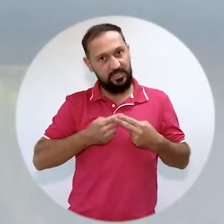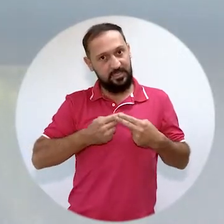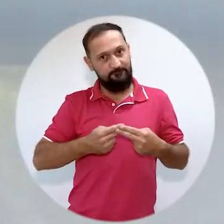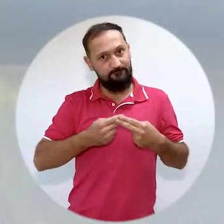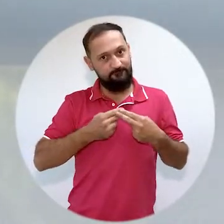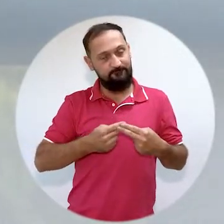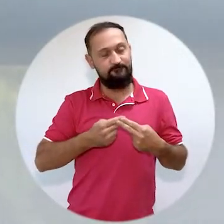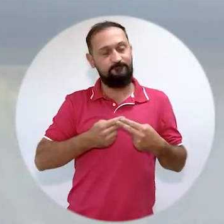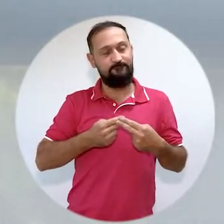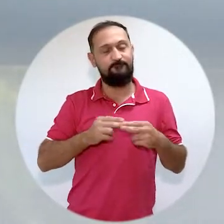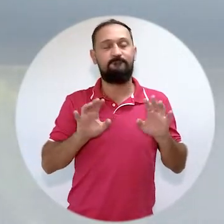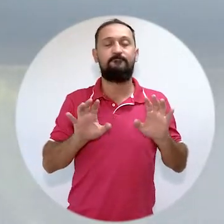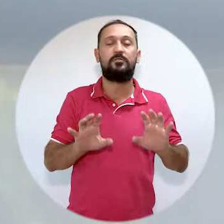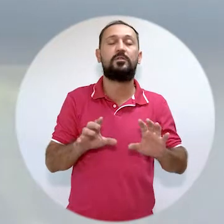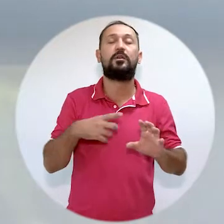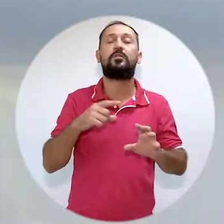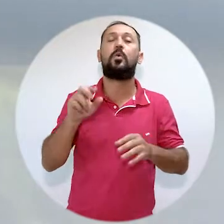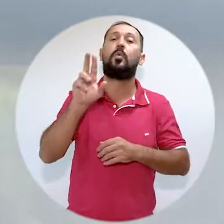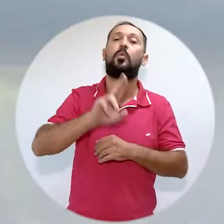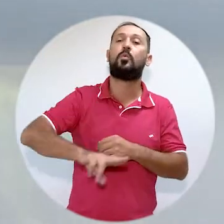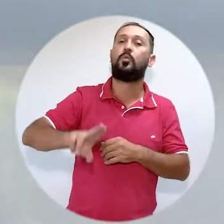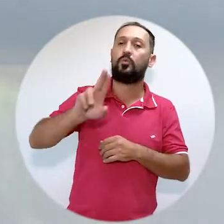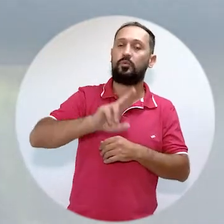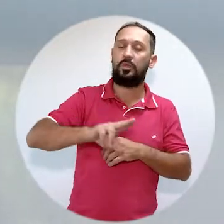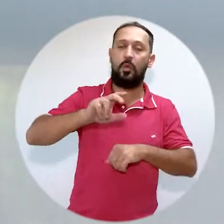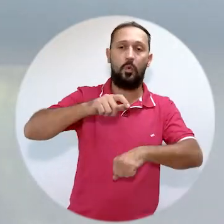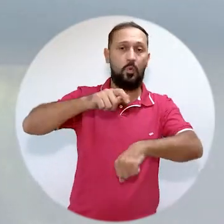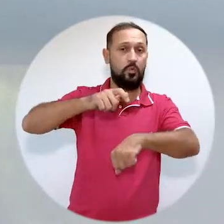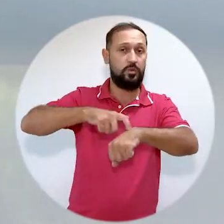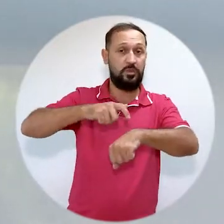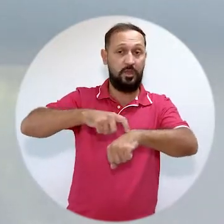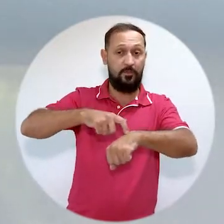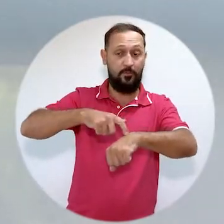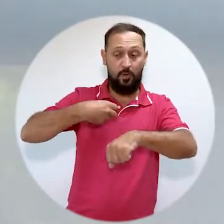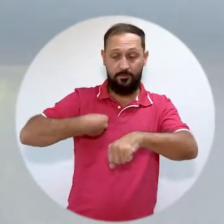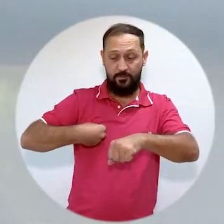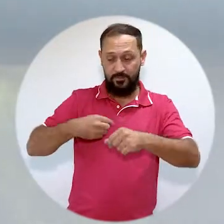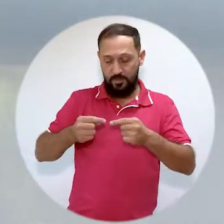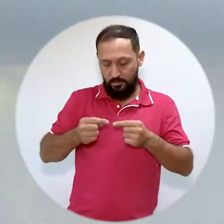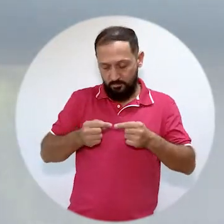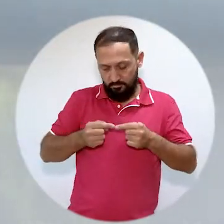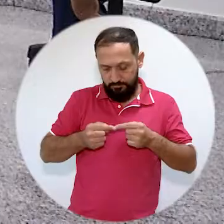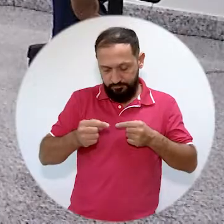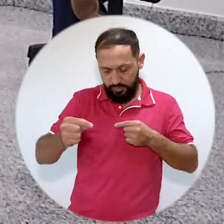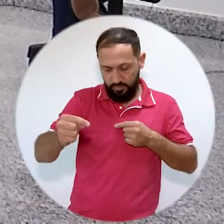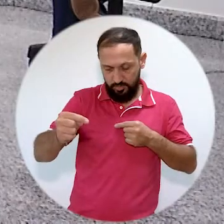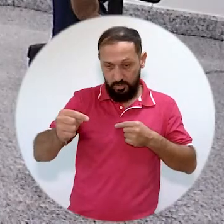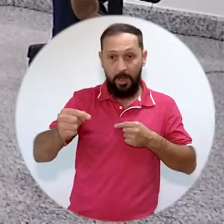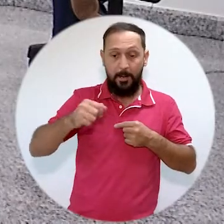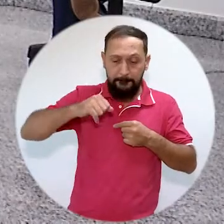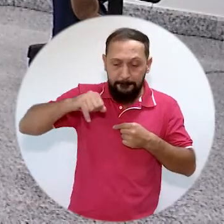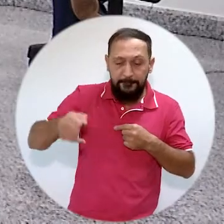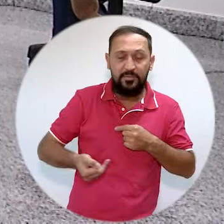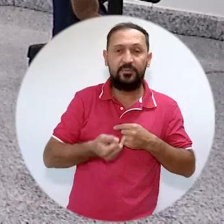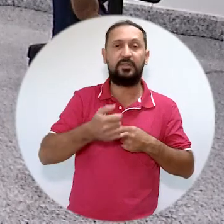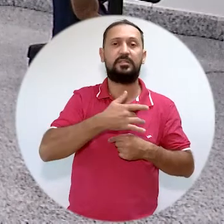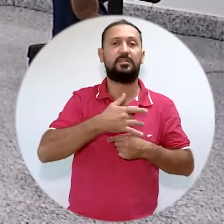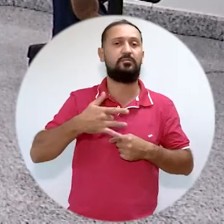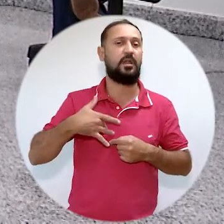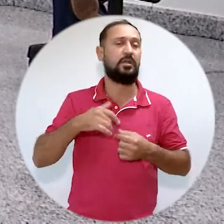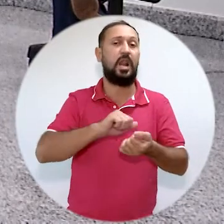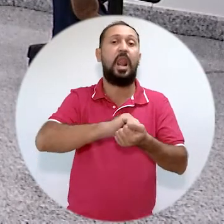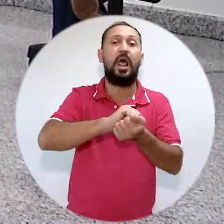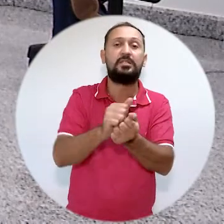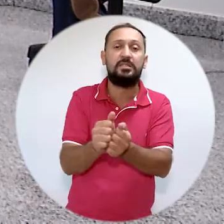sim, de alguma maneira, utilizar o nosso tempo de vida de forma mais saudável, também tendo